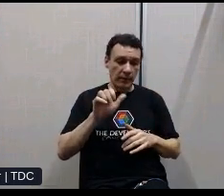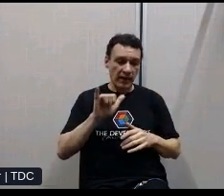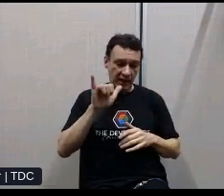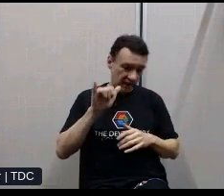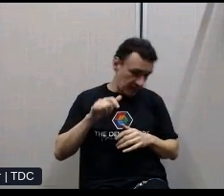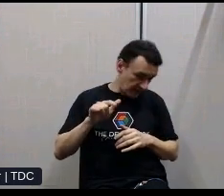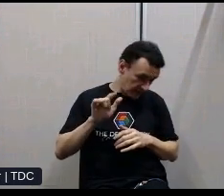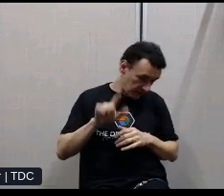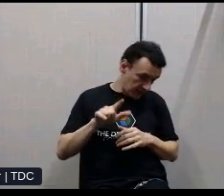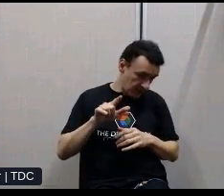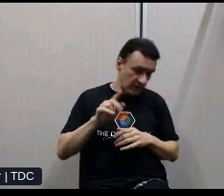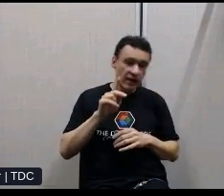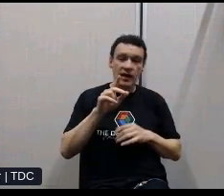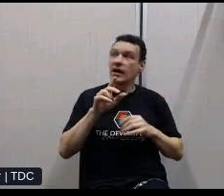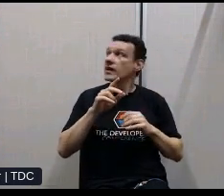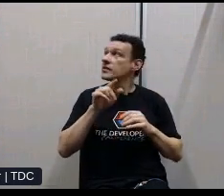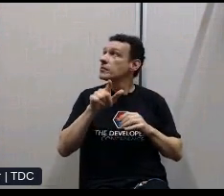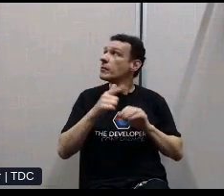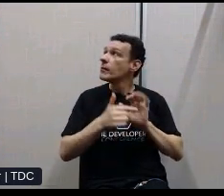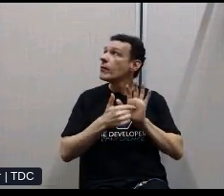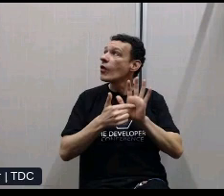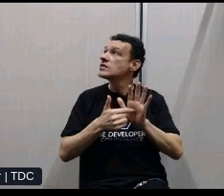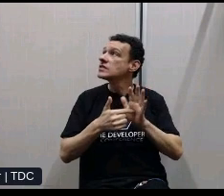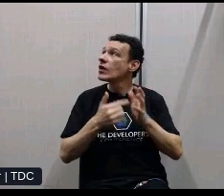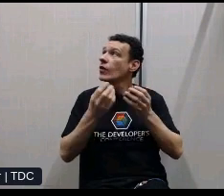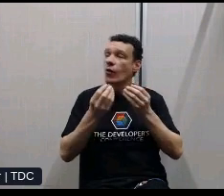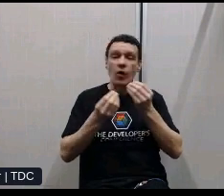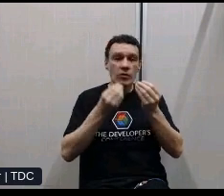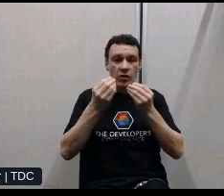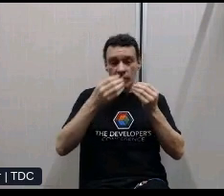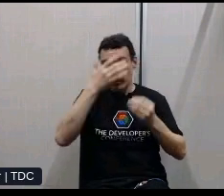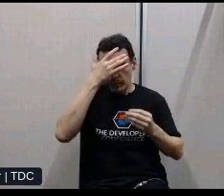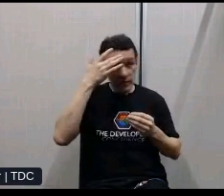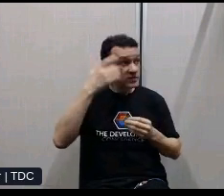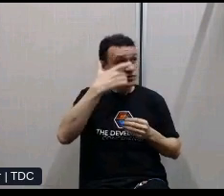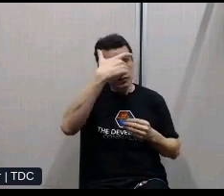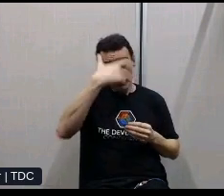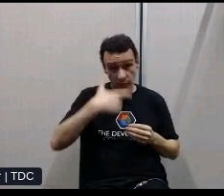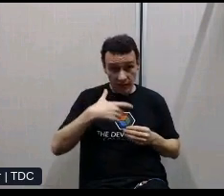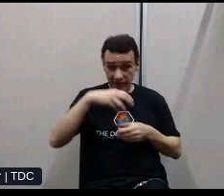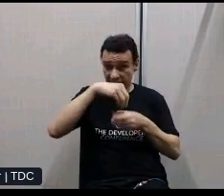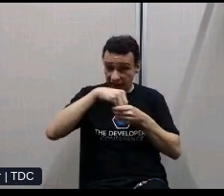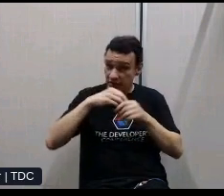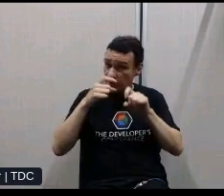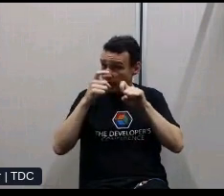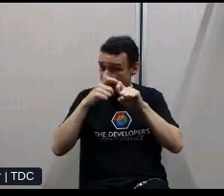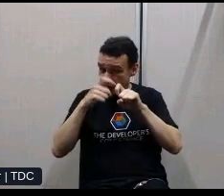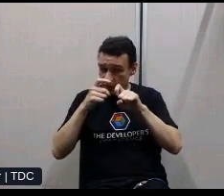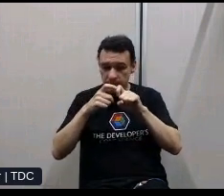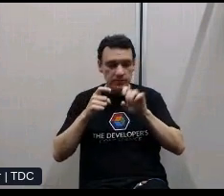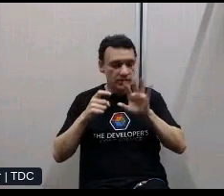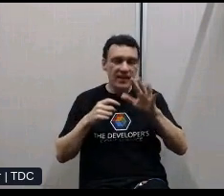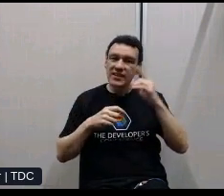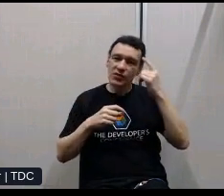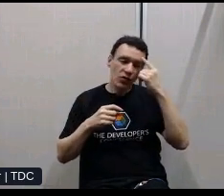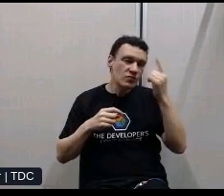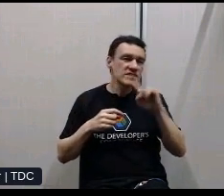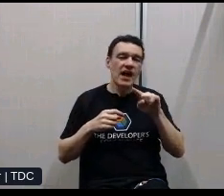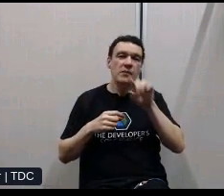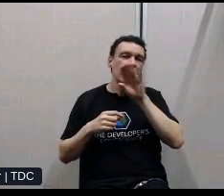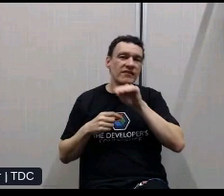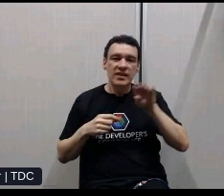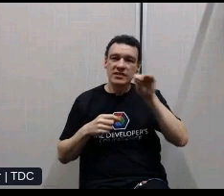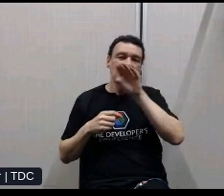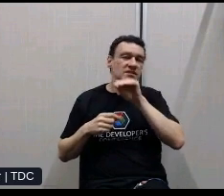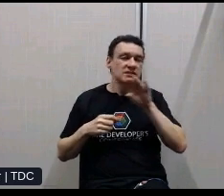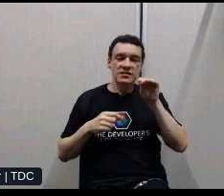de como é um paciente no consultório, no qual ele não sabe a língua, ele não sabe o idioma, e ele precisa